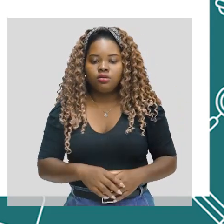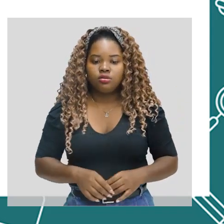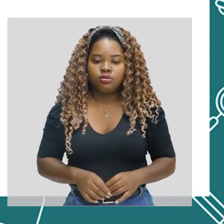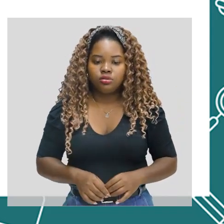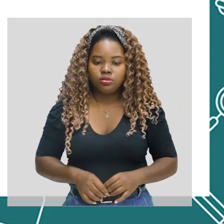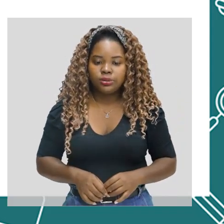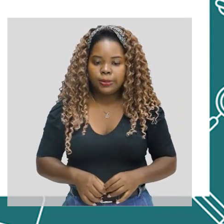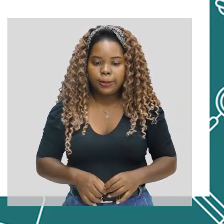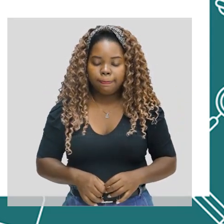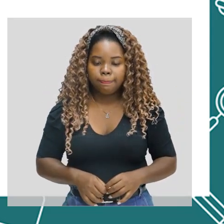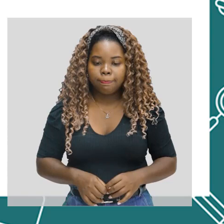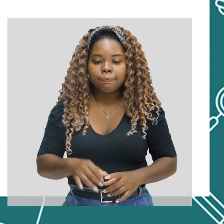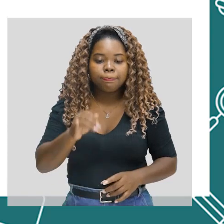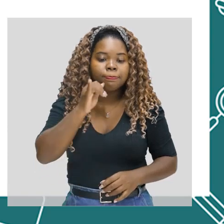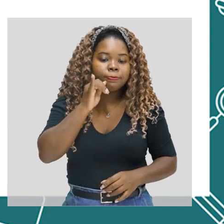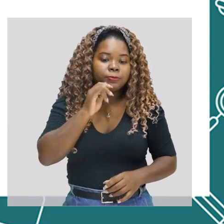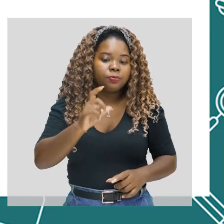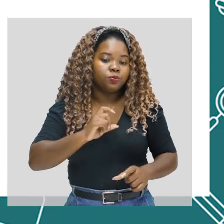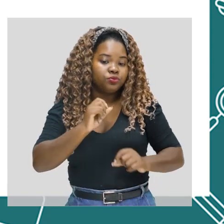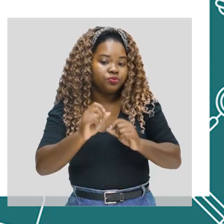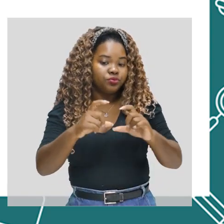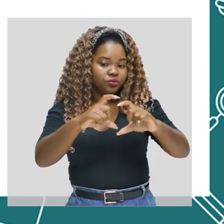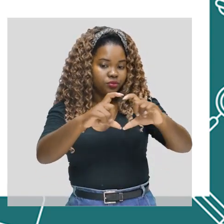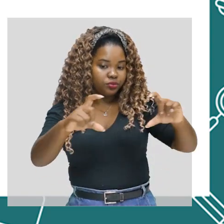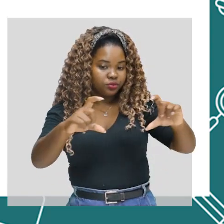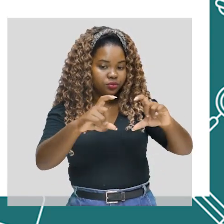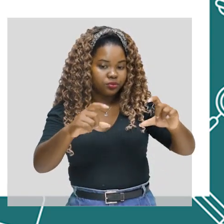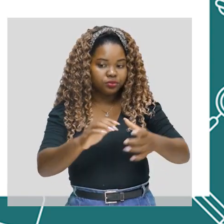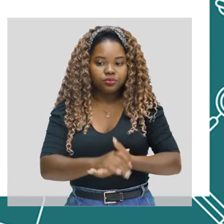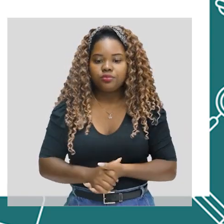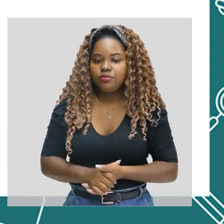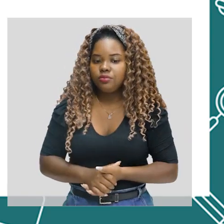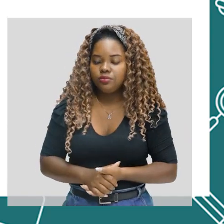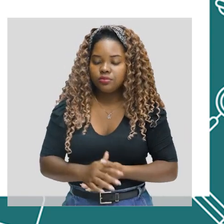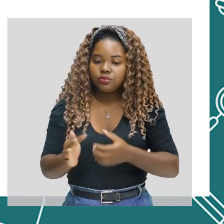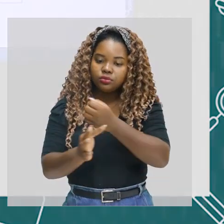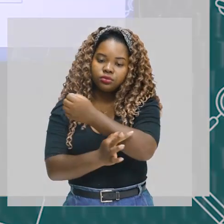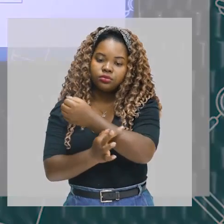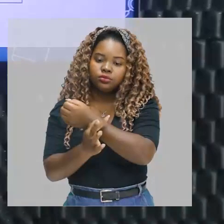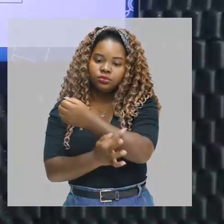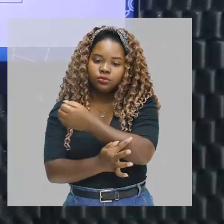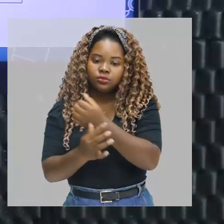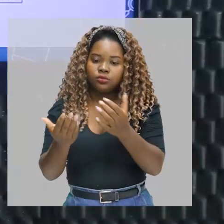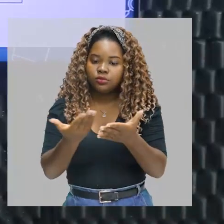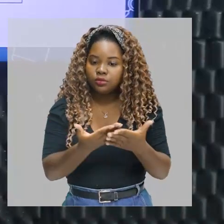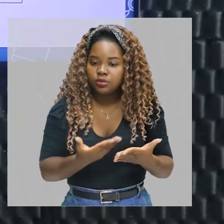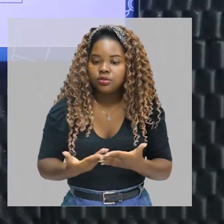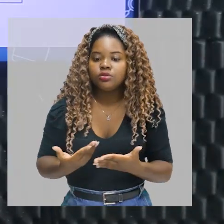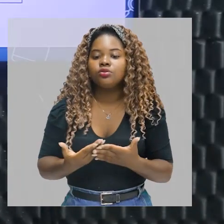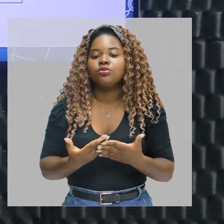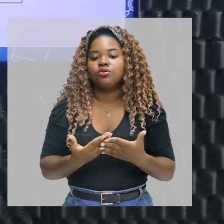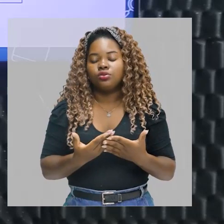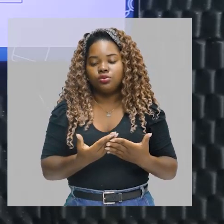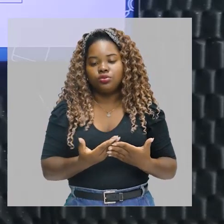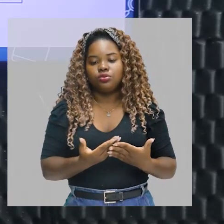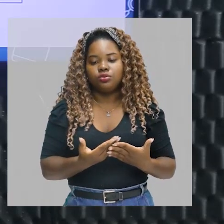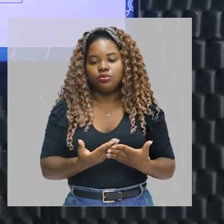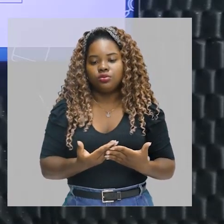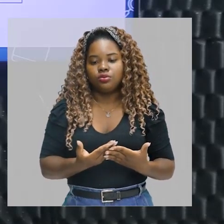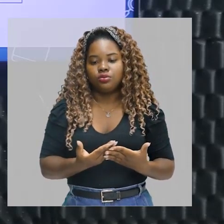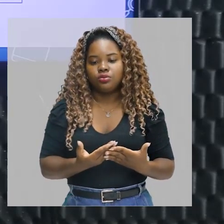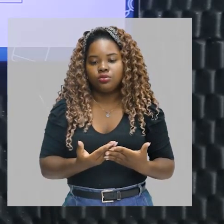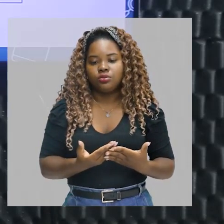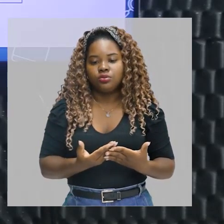colocações, tá certo? Por exemplo, nós vamos ter aqui a frase, né? A física estuda a física do cosmos, né? Então a palavra física